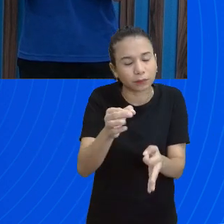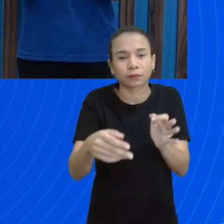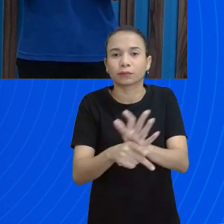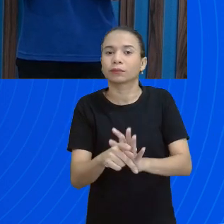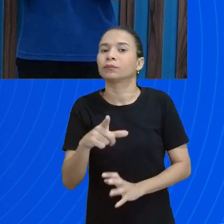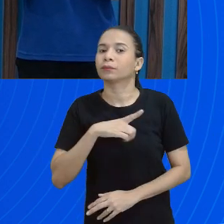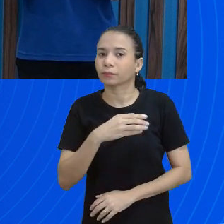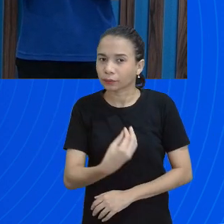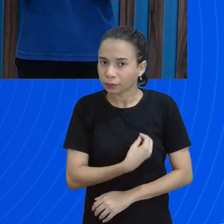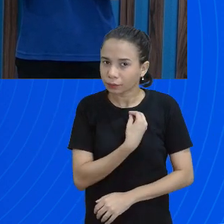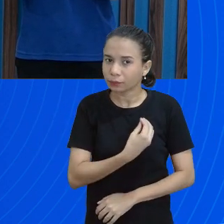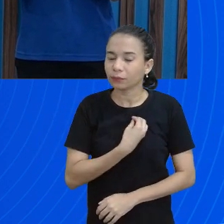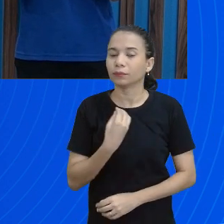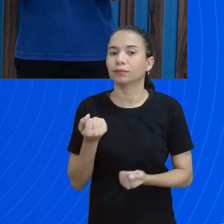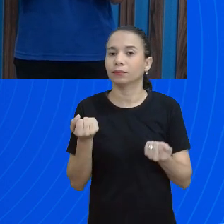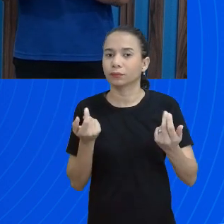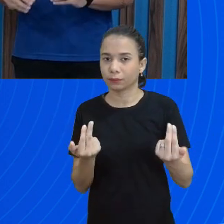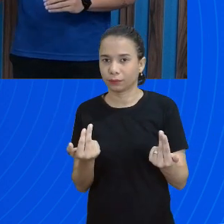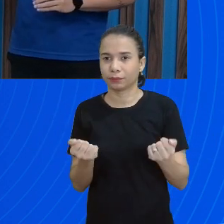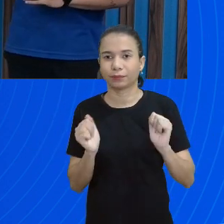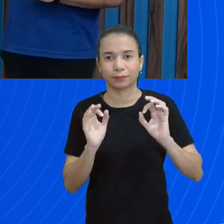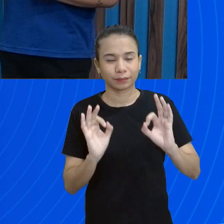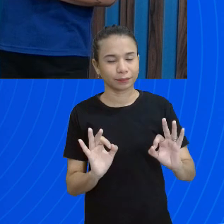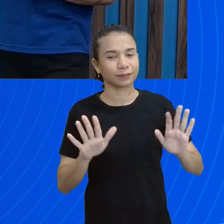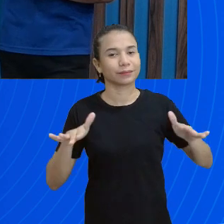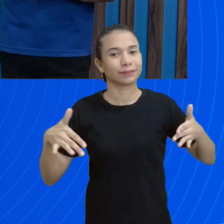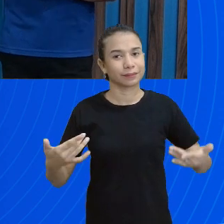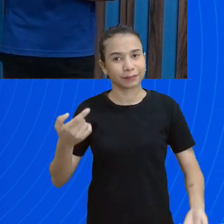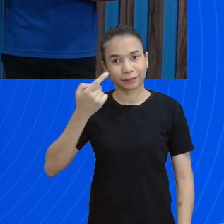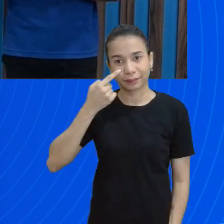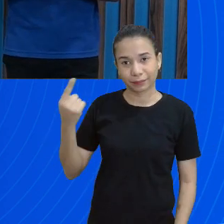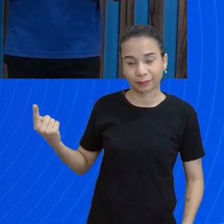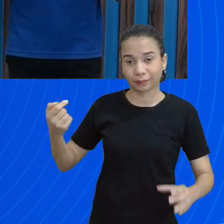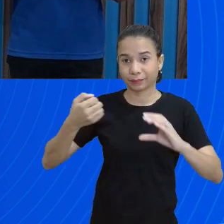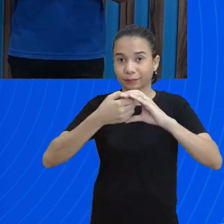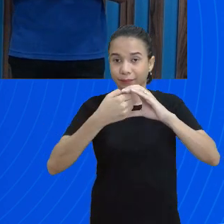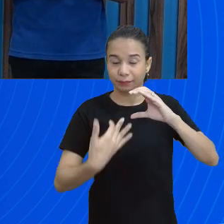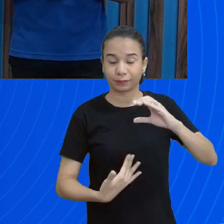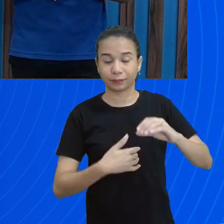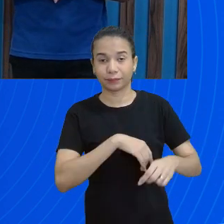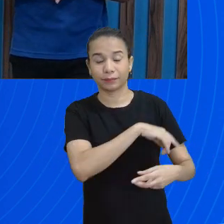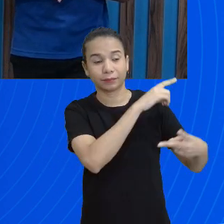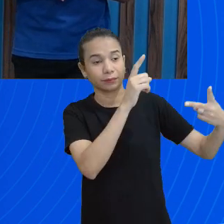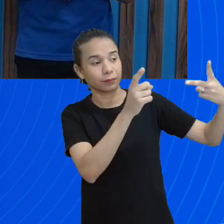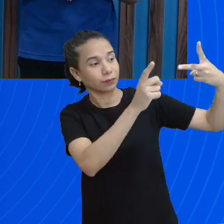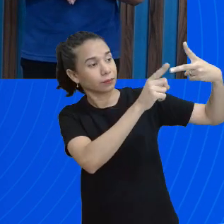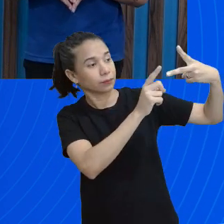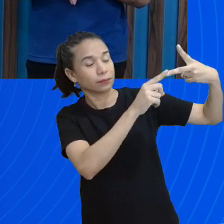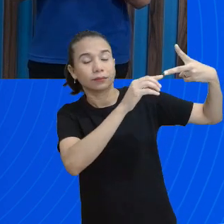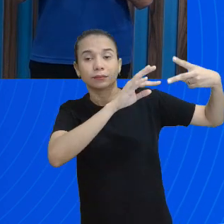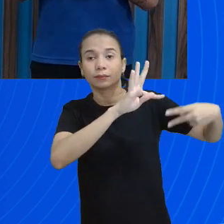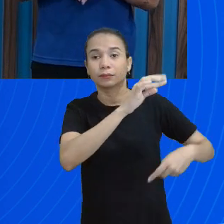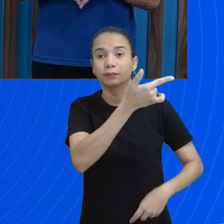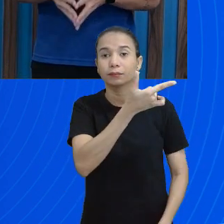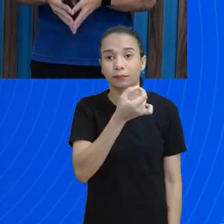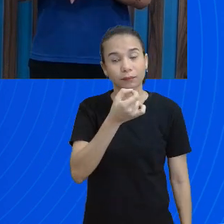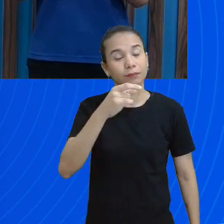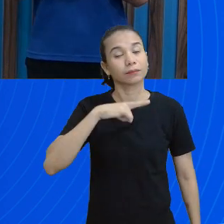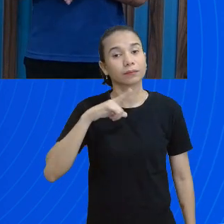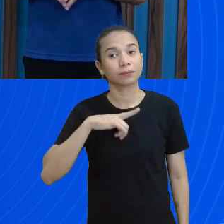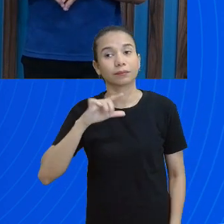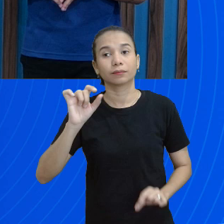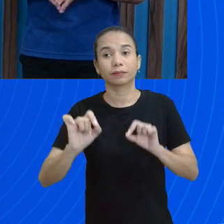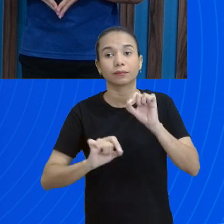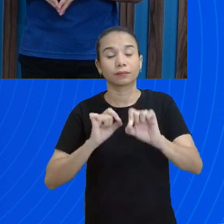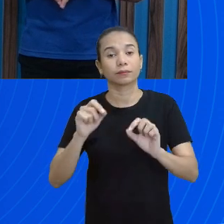um nível ali de igual para igual. Então, na categoria T20, nós temos aí atletas